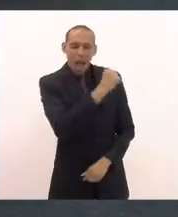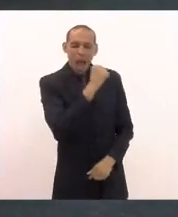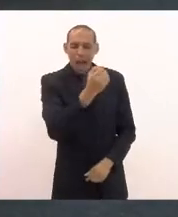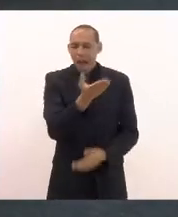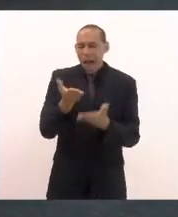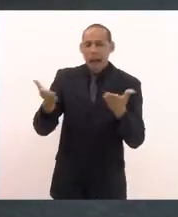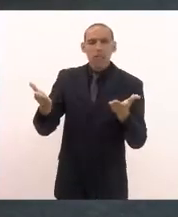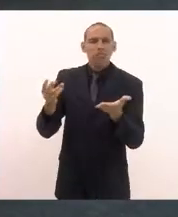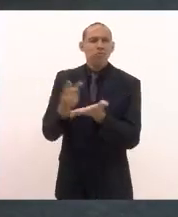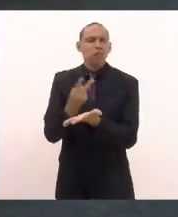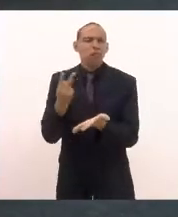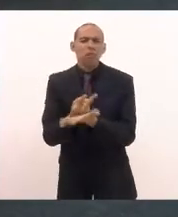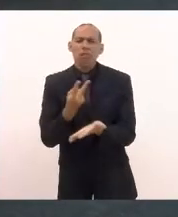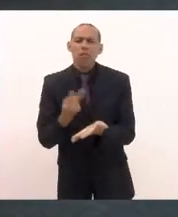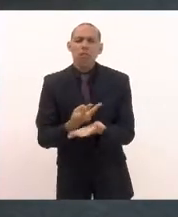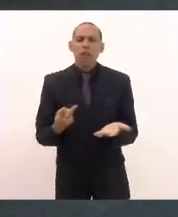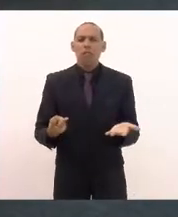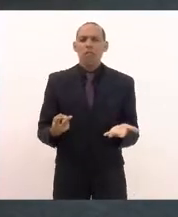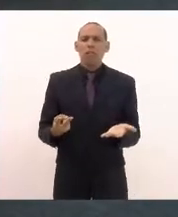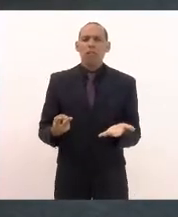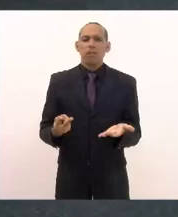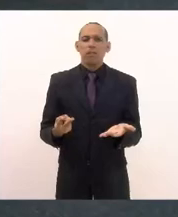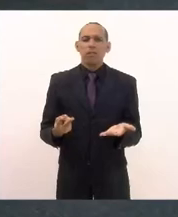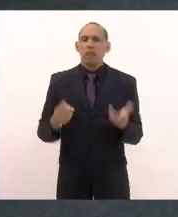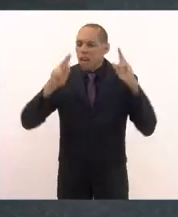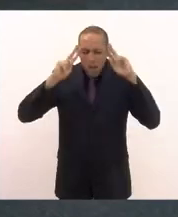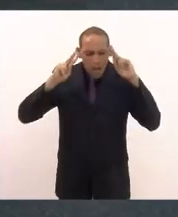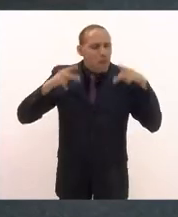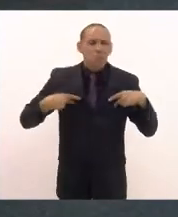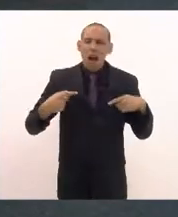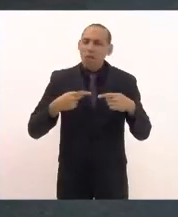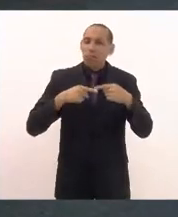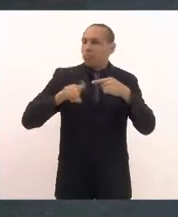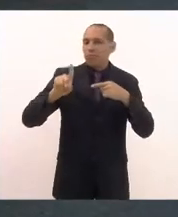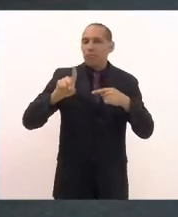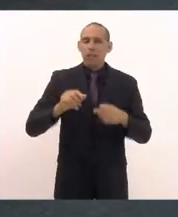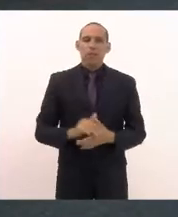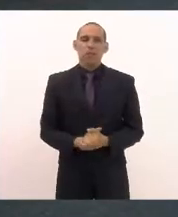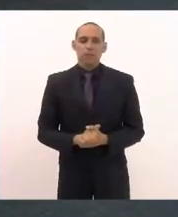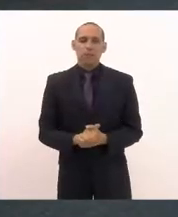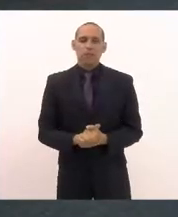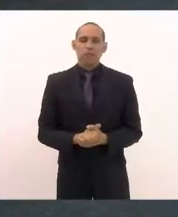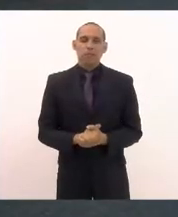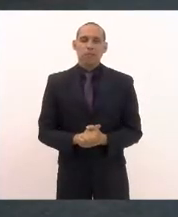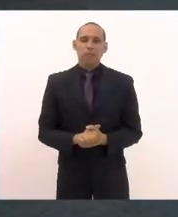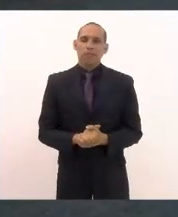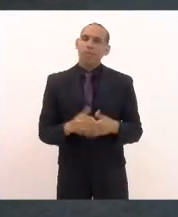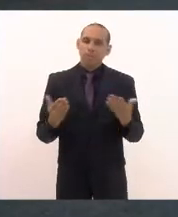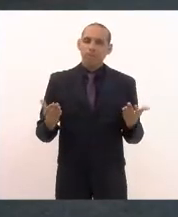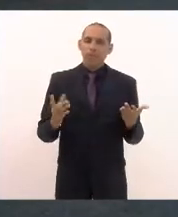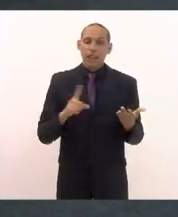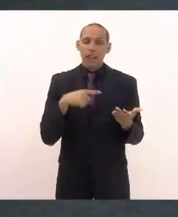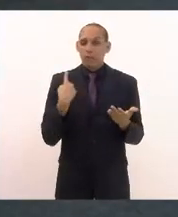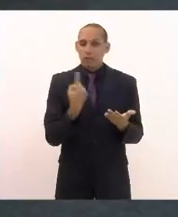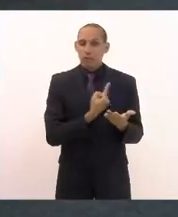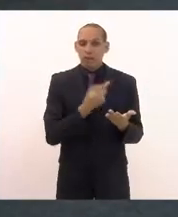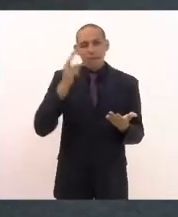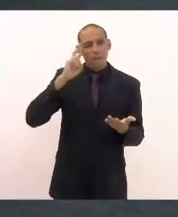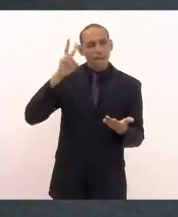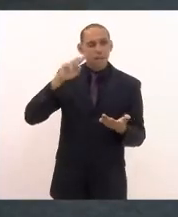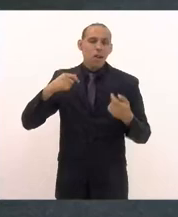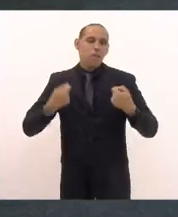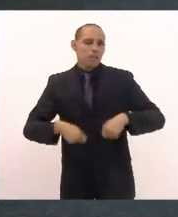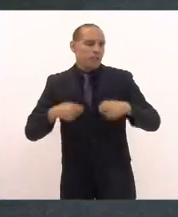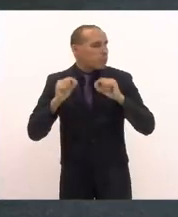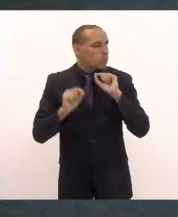que seja. É desumano quando isso aconteça, quando isso acontece. E aí a gente precisa lembrar que nesse